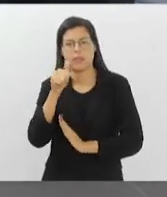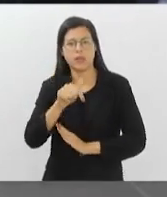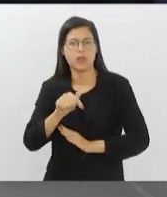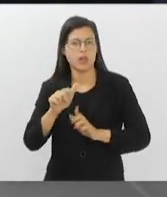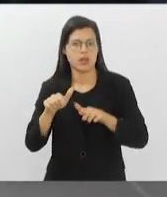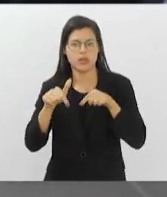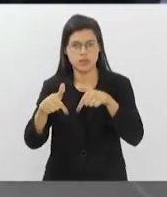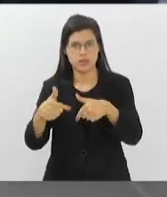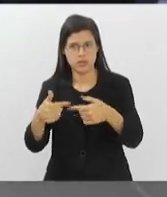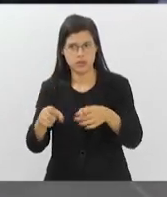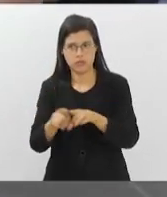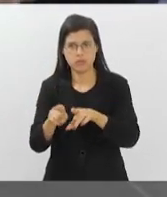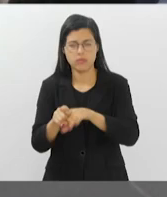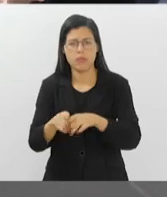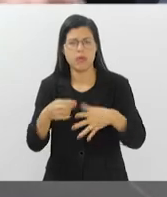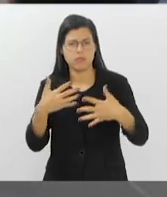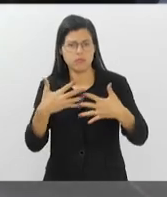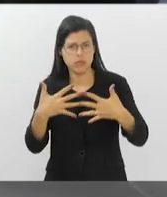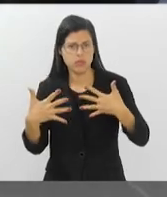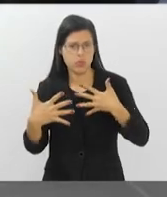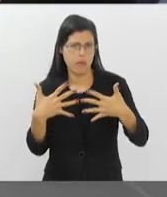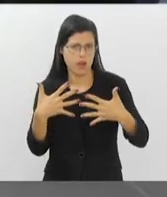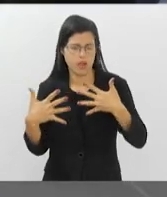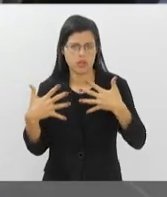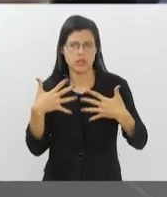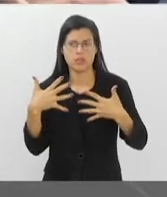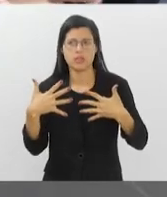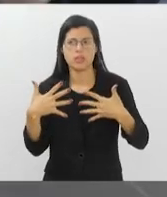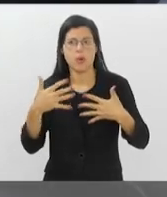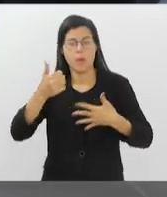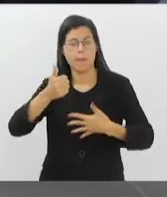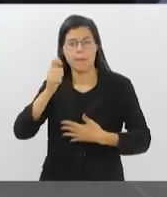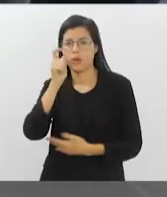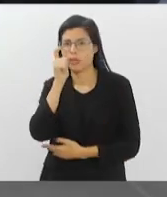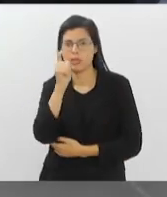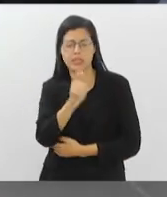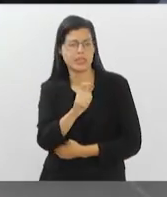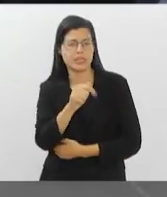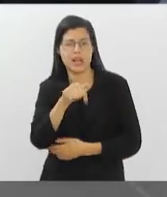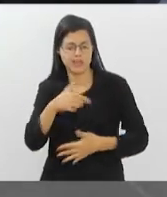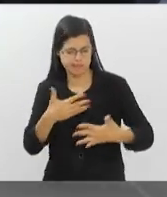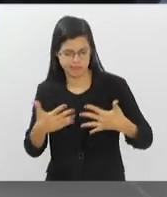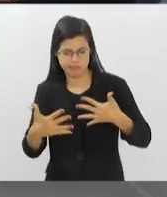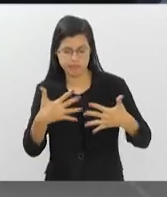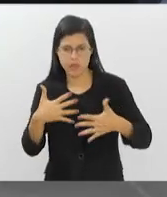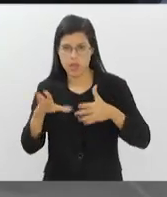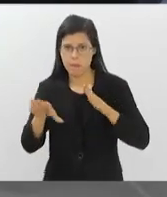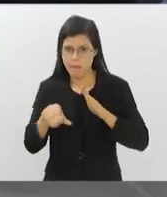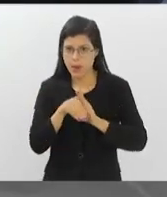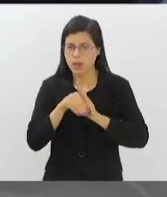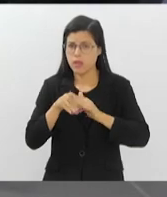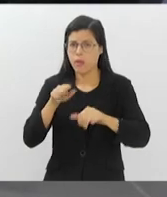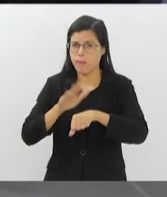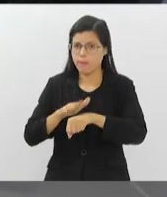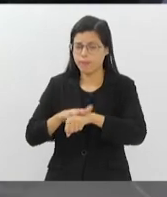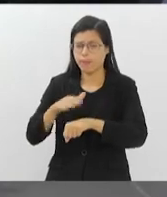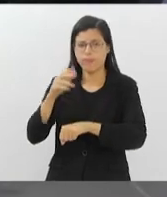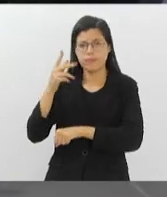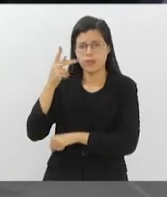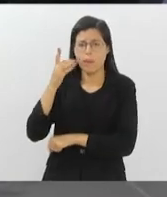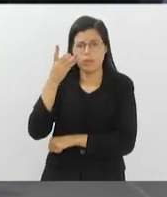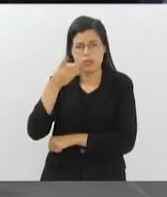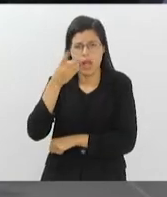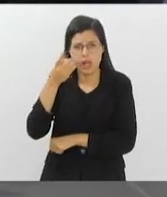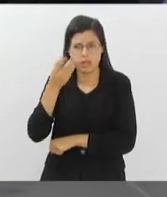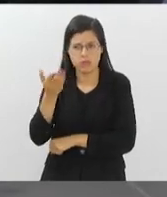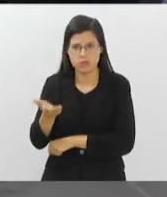também da transparência. O primeiro interessado a dar transparência à emenda é o próprio deputado que